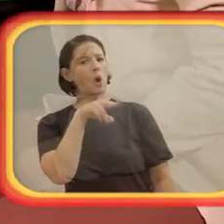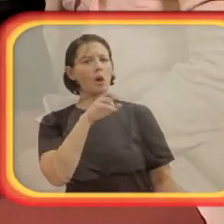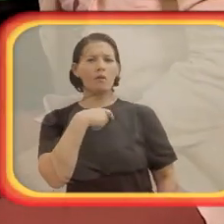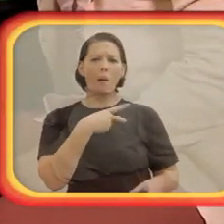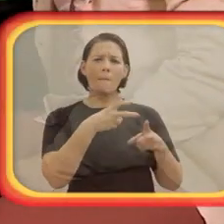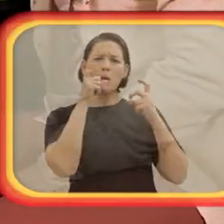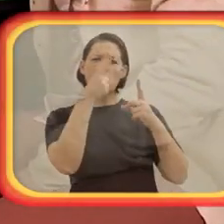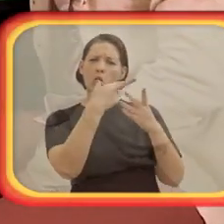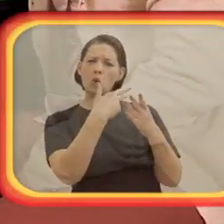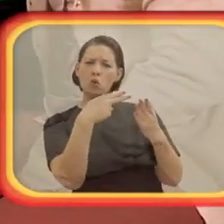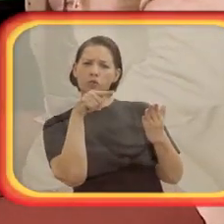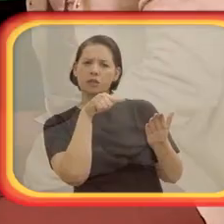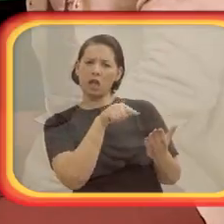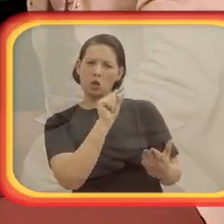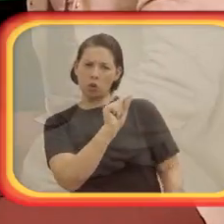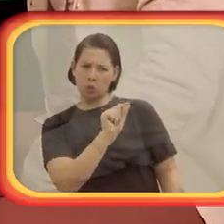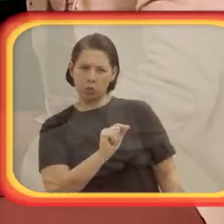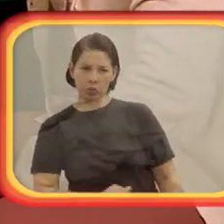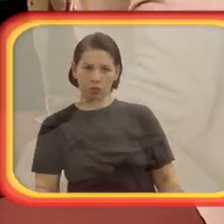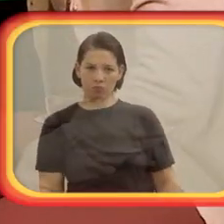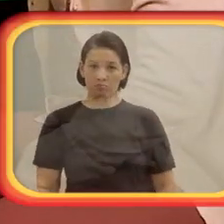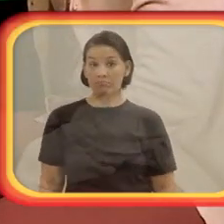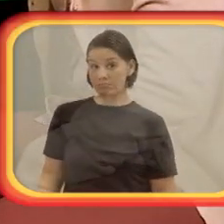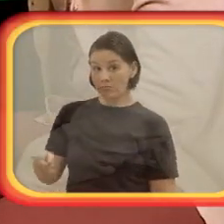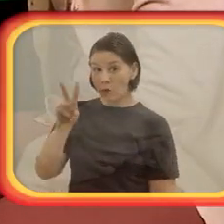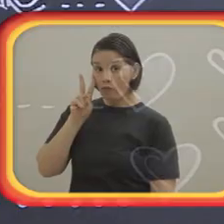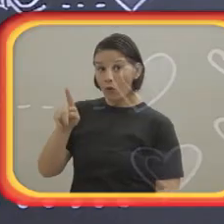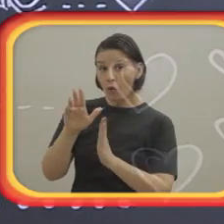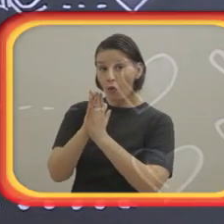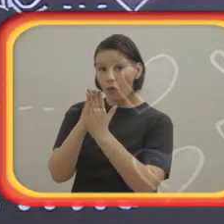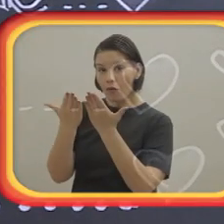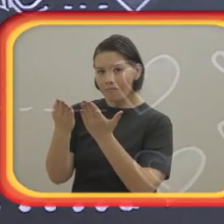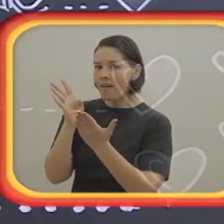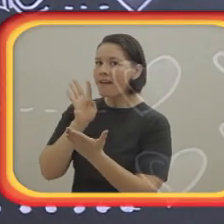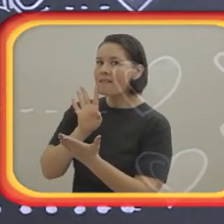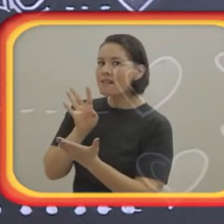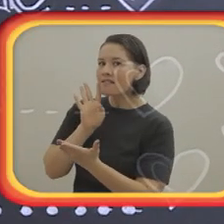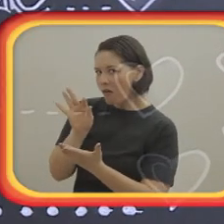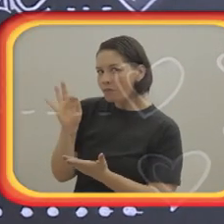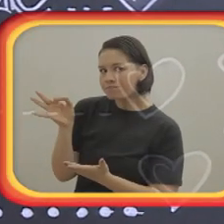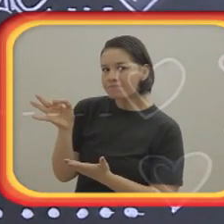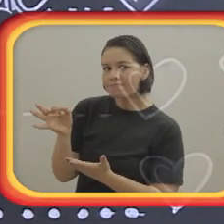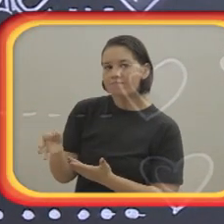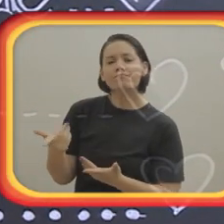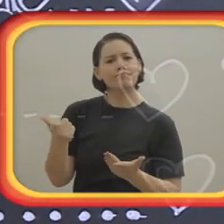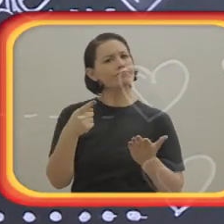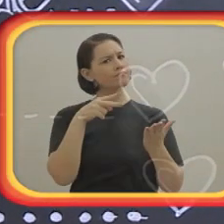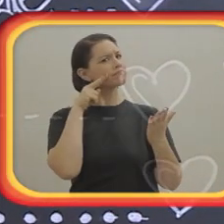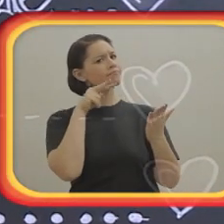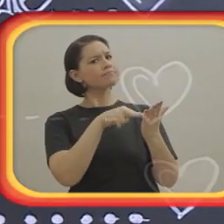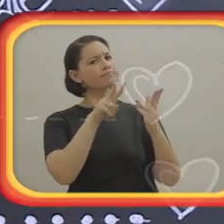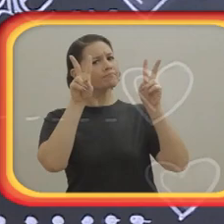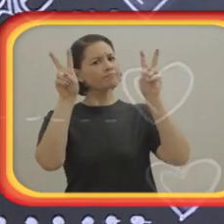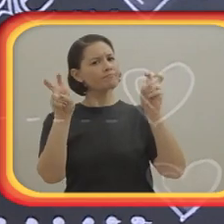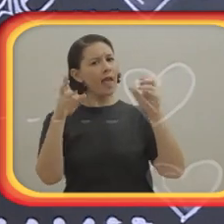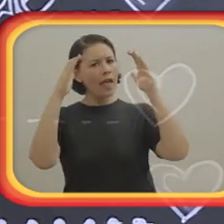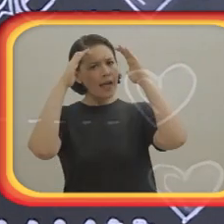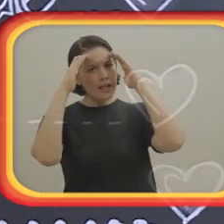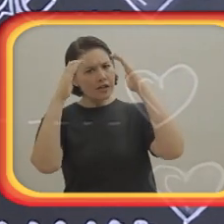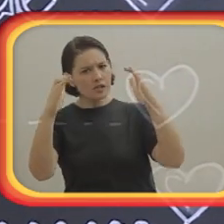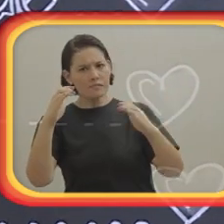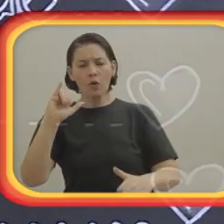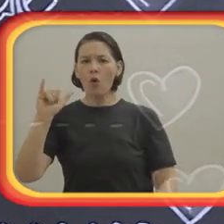ali. Você viu o cardápio? Que bacana. Respeito, amém. Oportunidade, amor e inclusão. Não tem